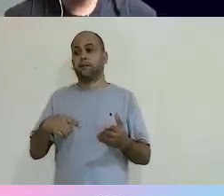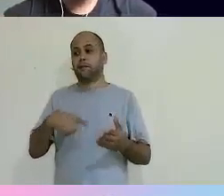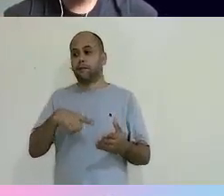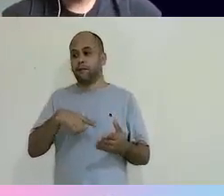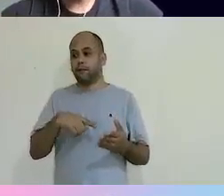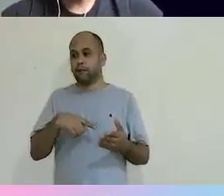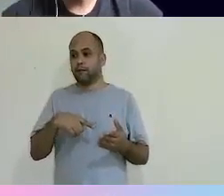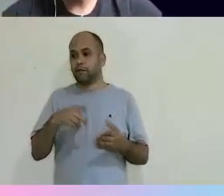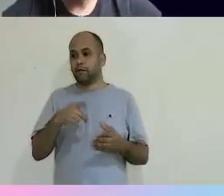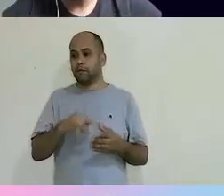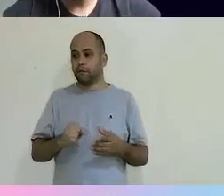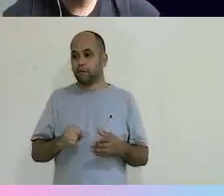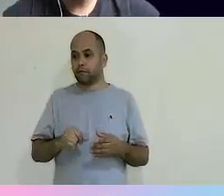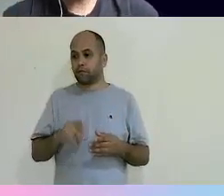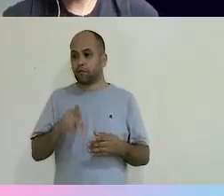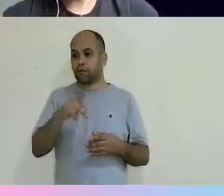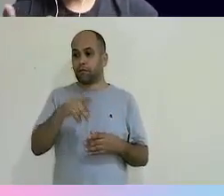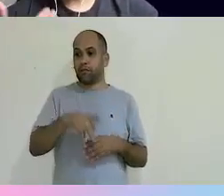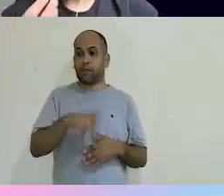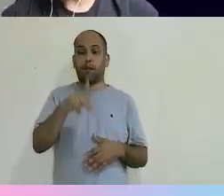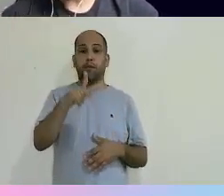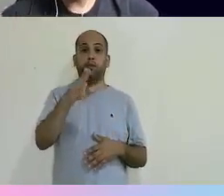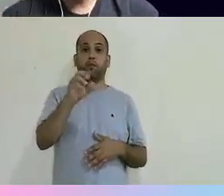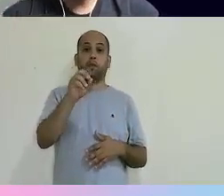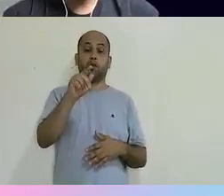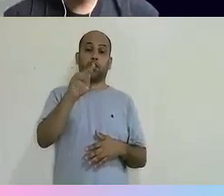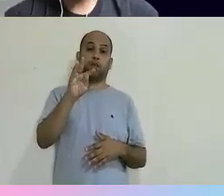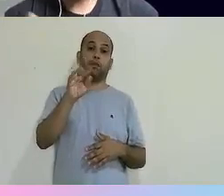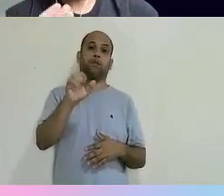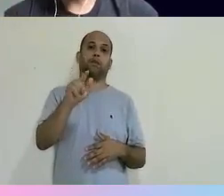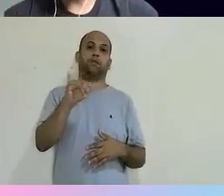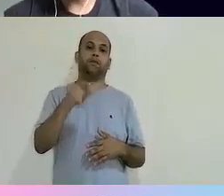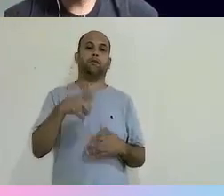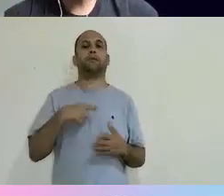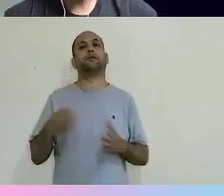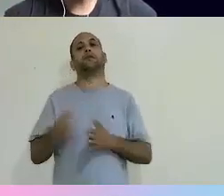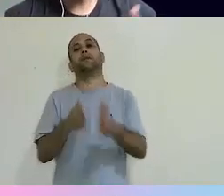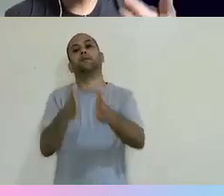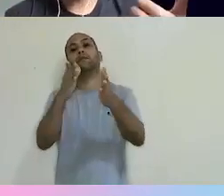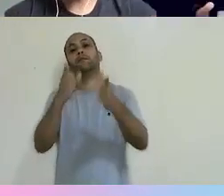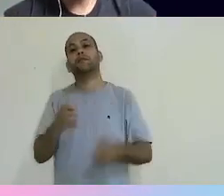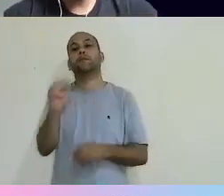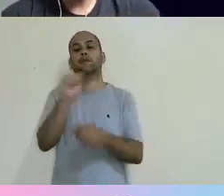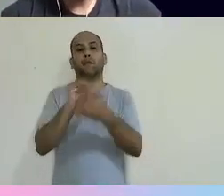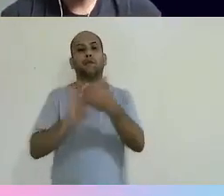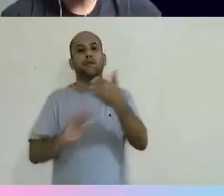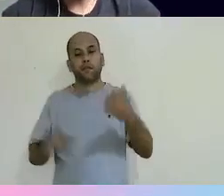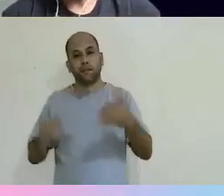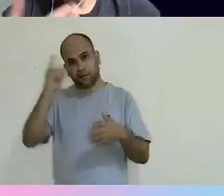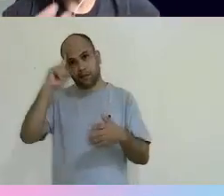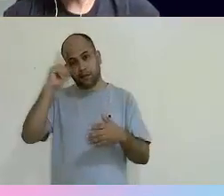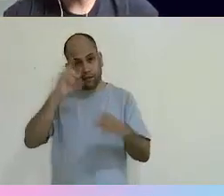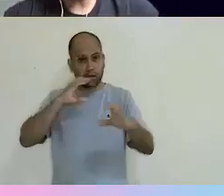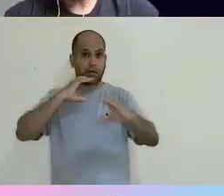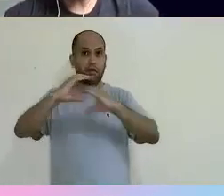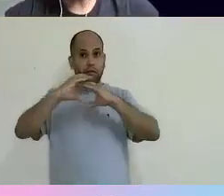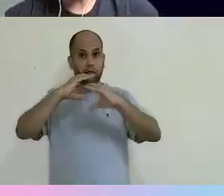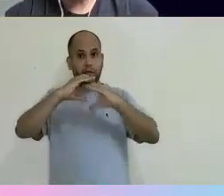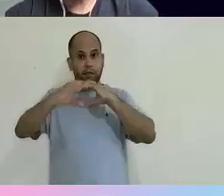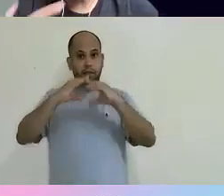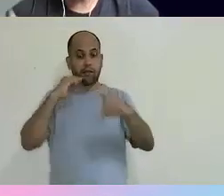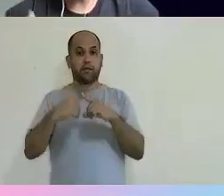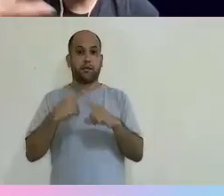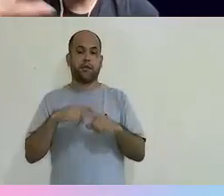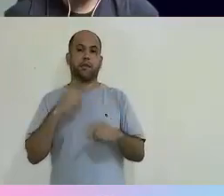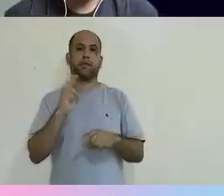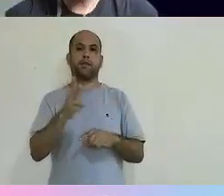dia. Protagonismo e resiliência em relação à nossa carreira, em relação às atividades diárias, a comunicação, porque a gente sempre está